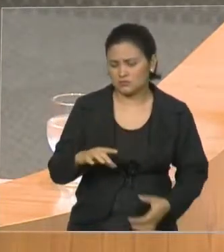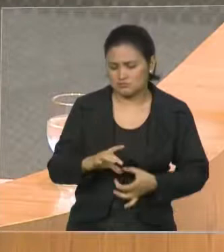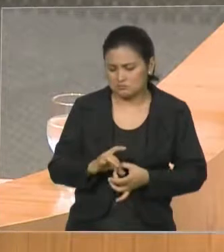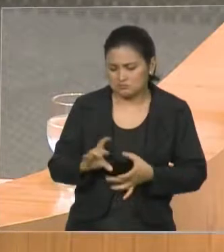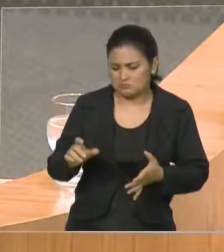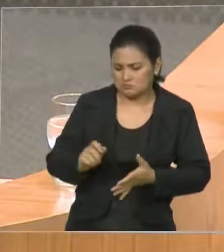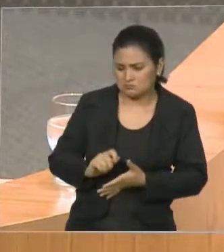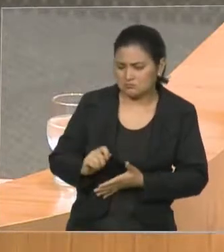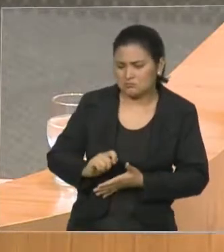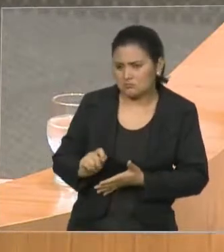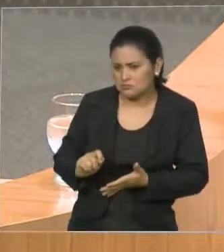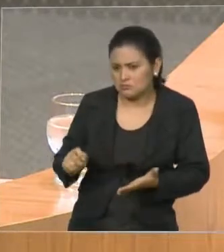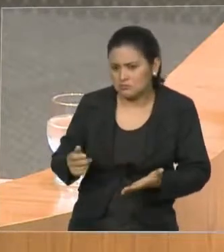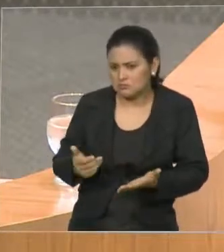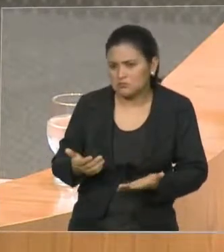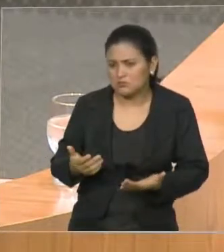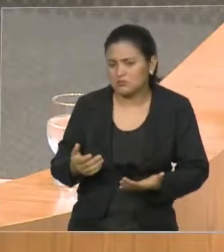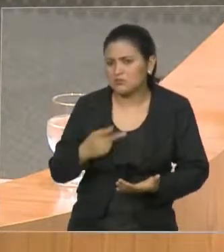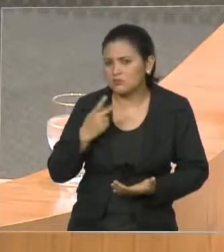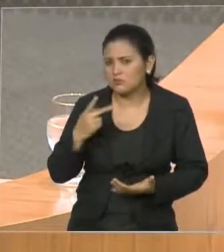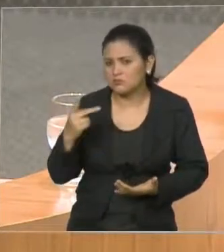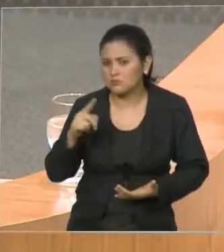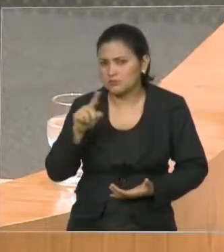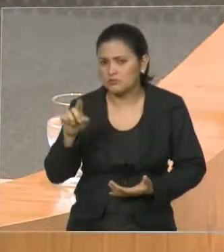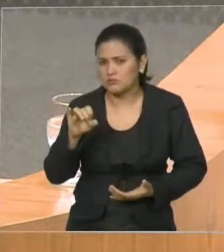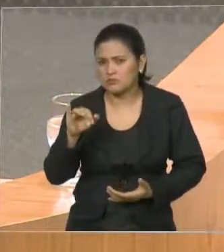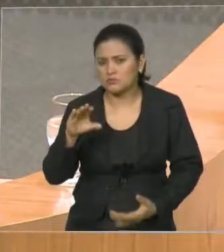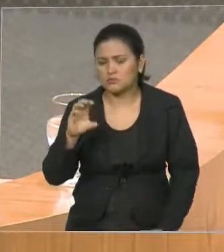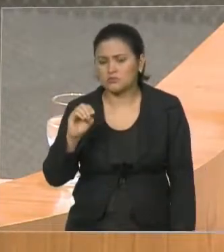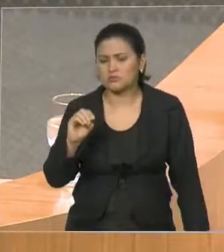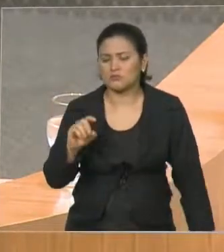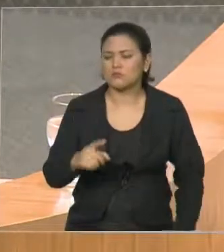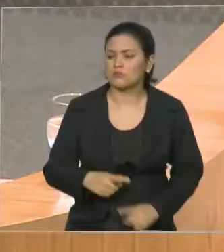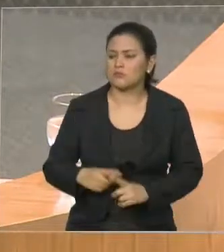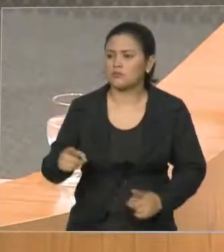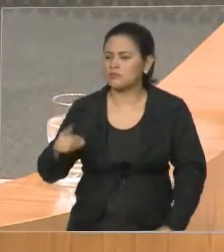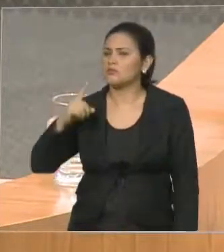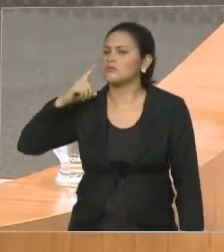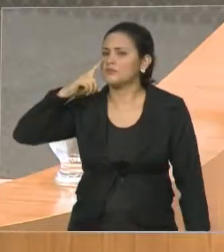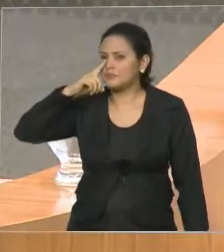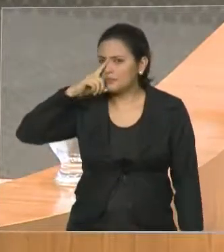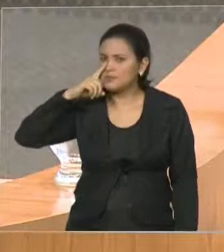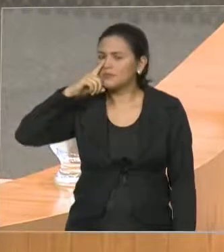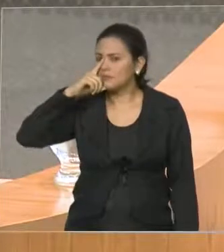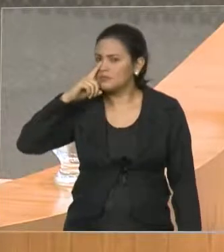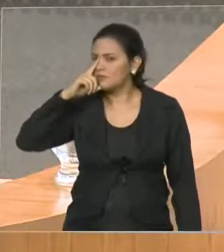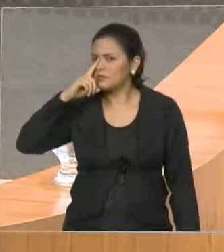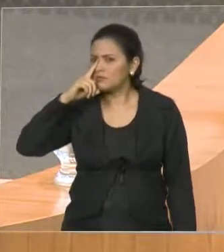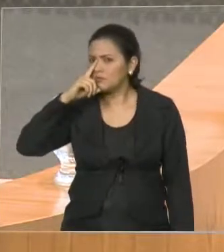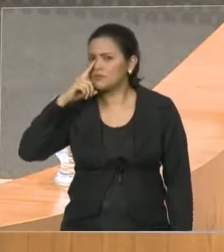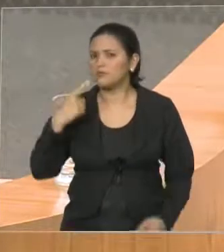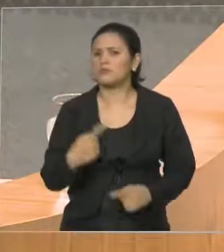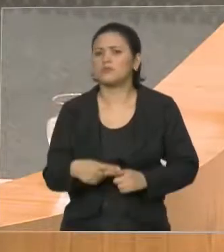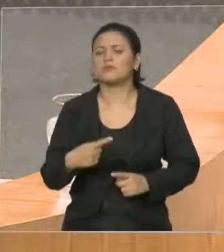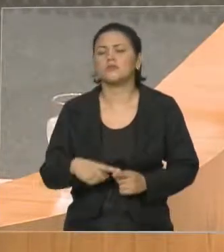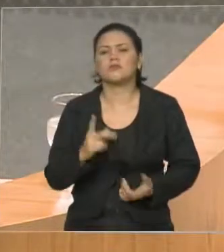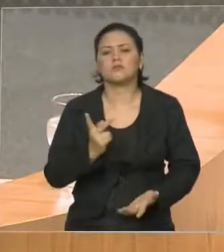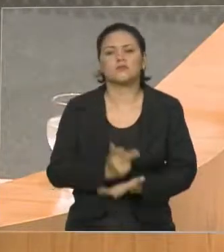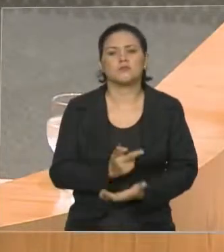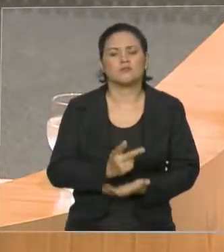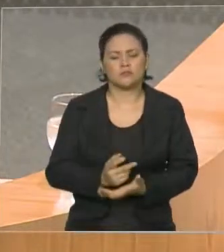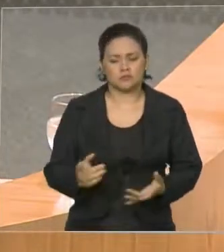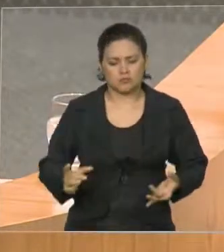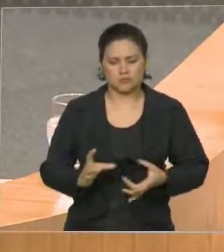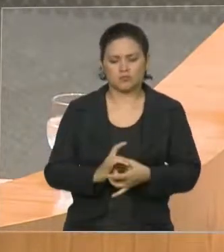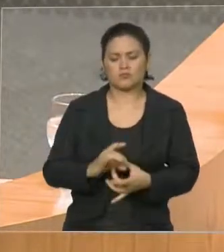Mas o deputado Zé Inácio também estava na degola. O deputado Zé Inácio sempre votou no governador Flávio Dino, sempre esteve na base do governador Flávio